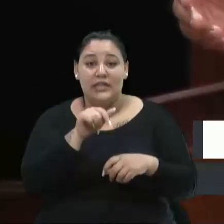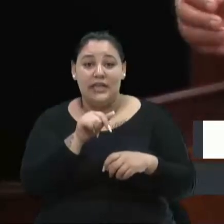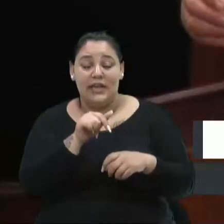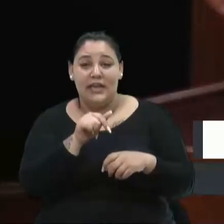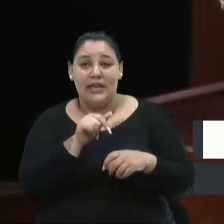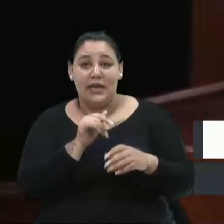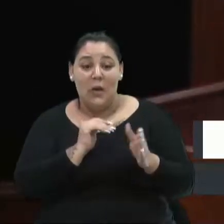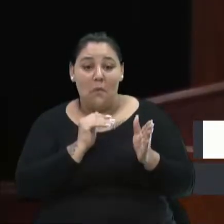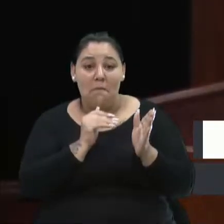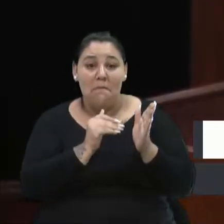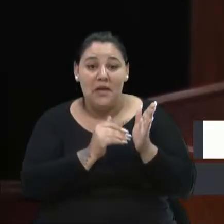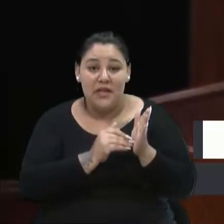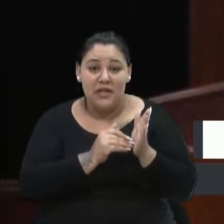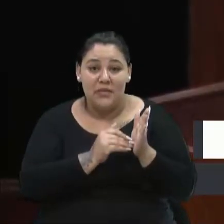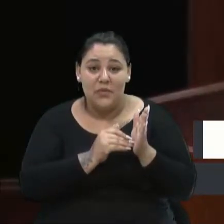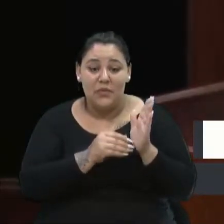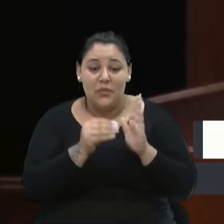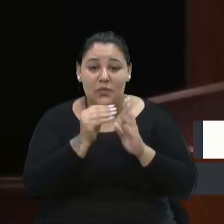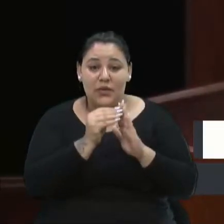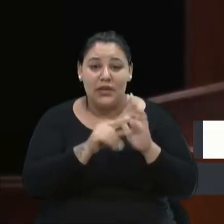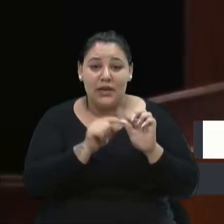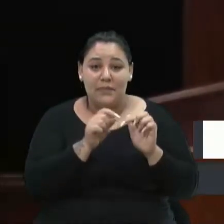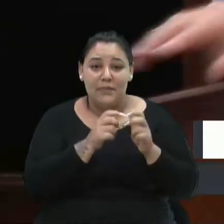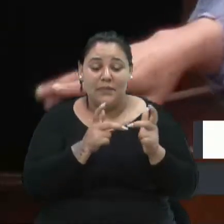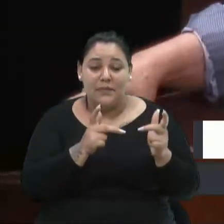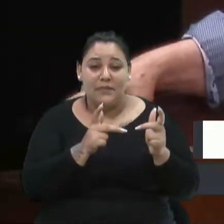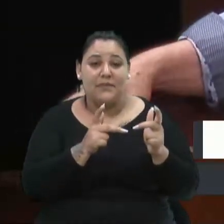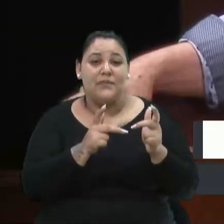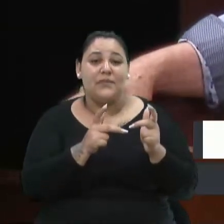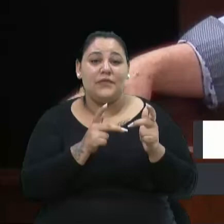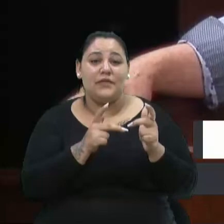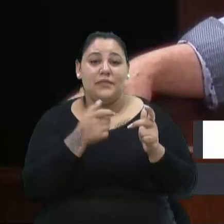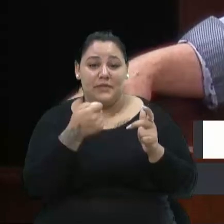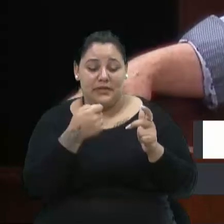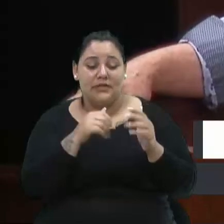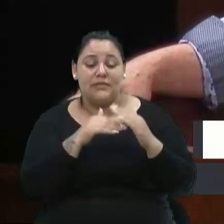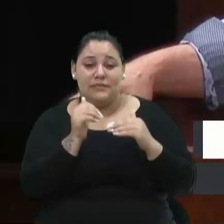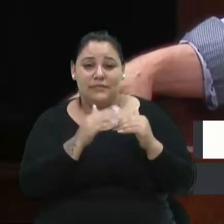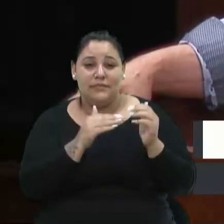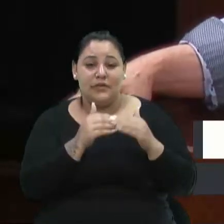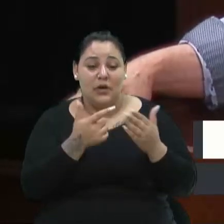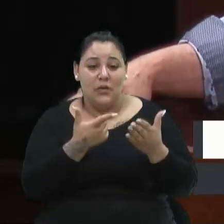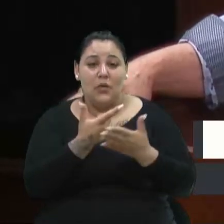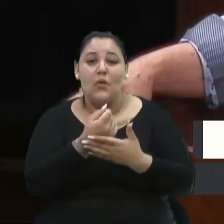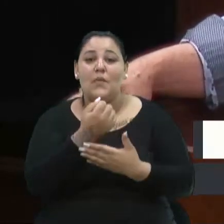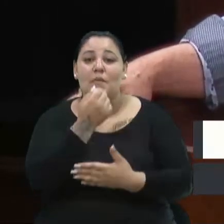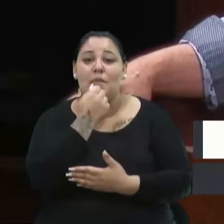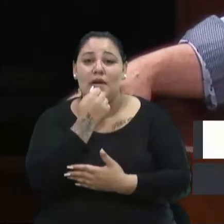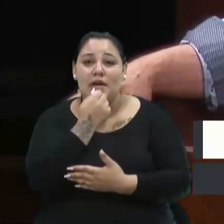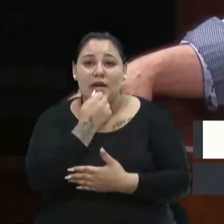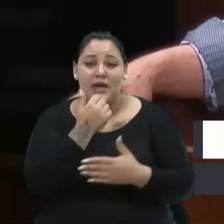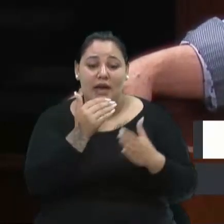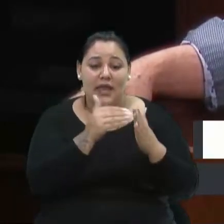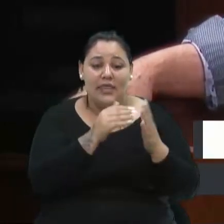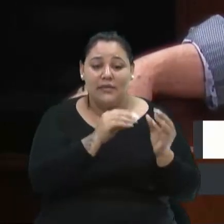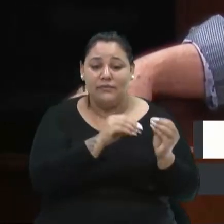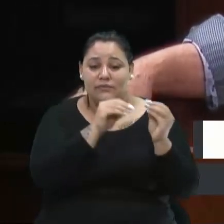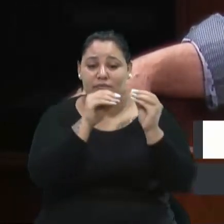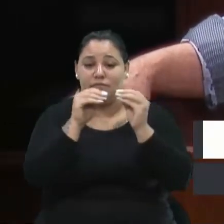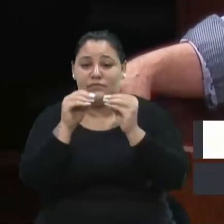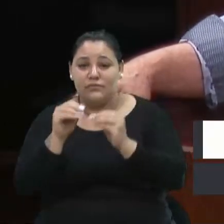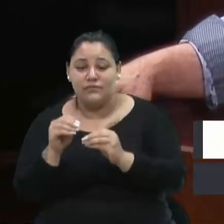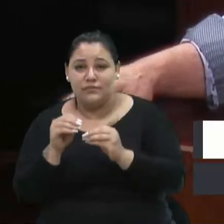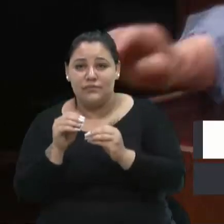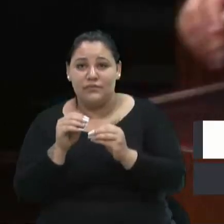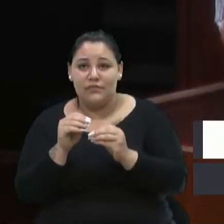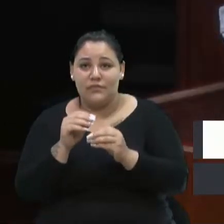colocá-lo em prática, tem que ter recurso para, infelizmente, comprar brita até que não se mude de cima para baixo, que o